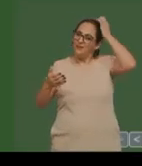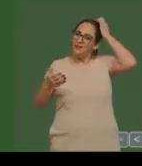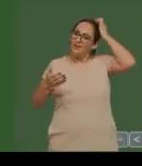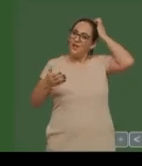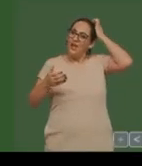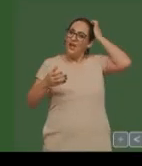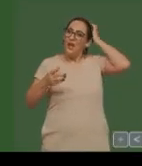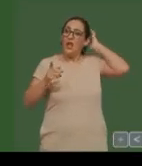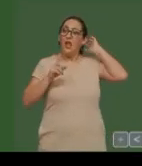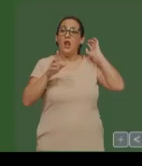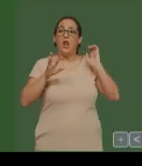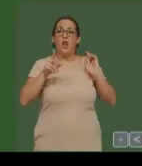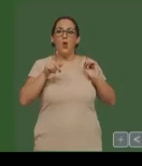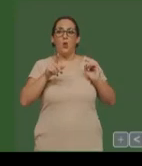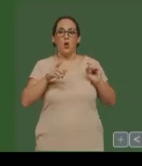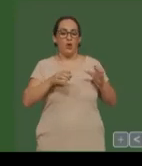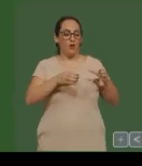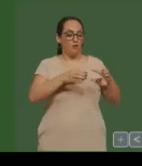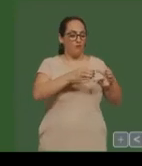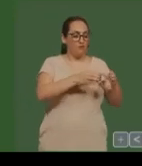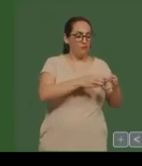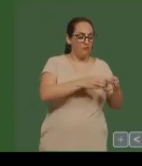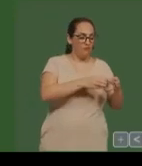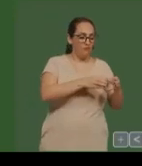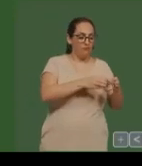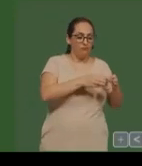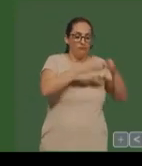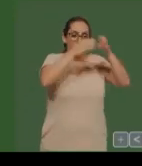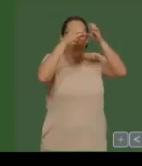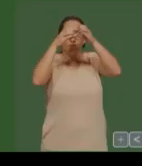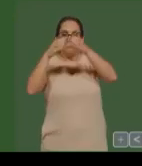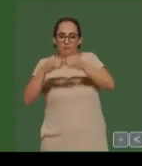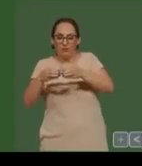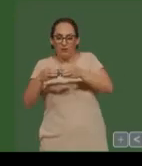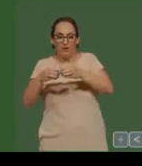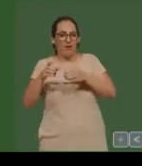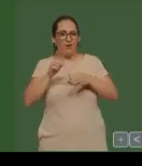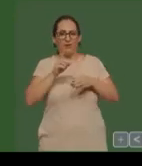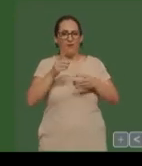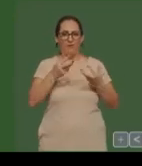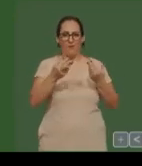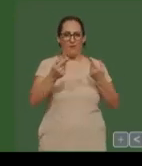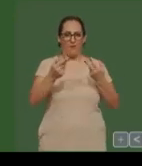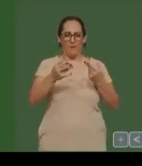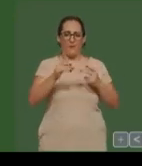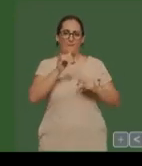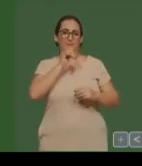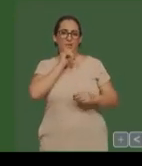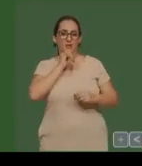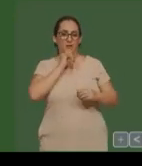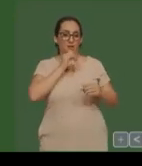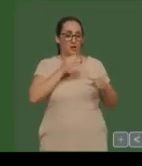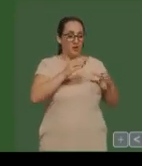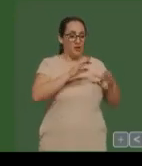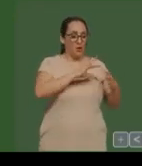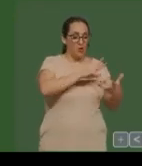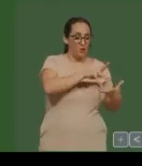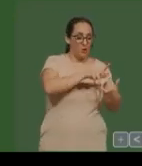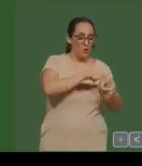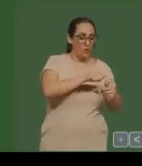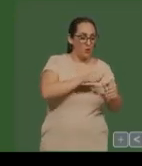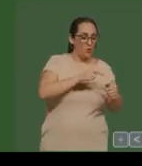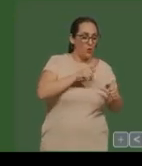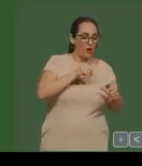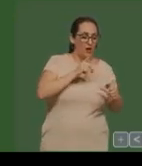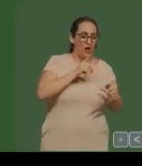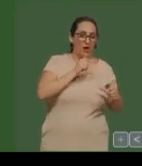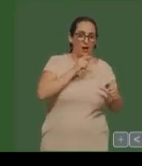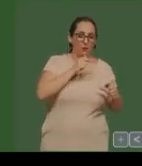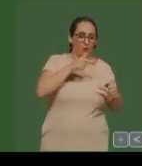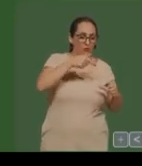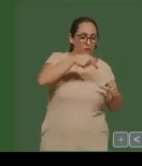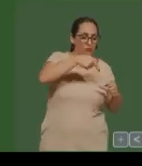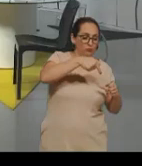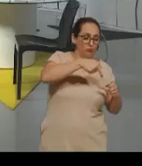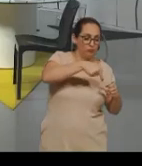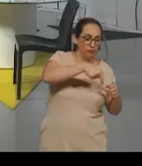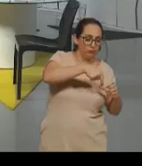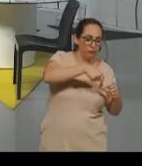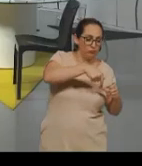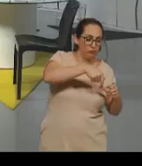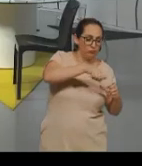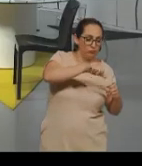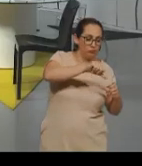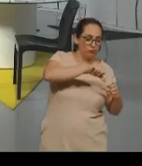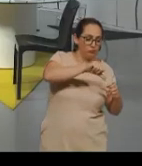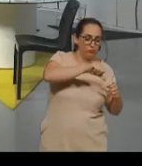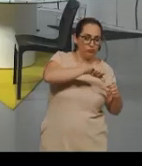espaço. É como se você enchesse o nosso planeta de água, né? Enchesse Júpiter de água e depois você fizesse a conta,